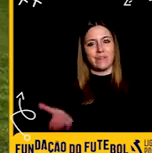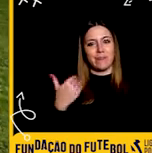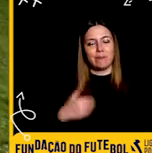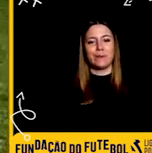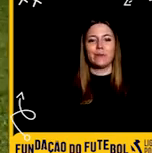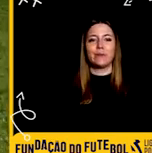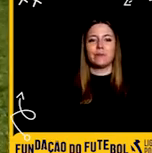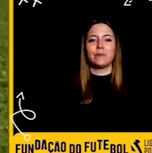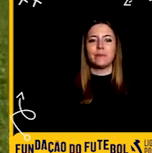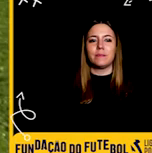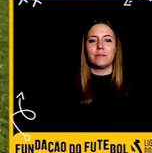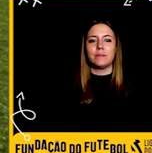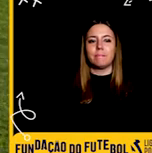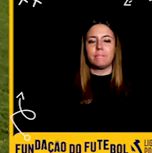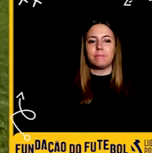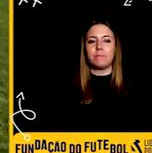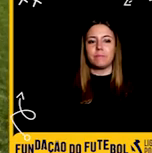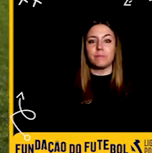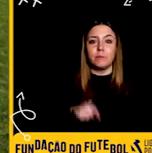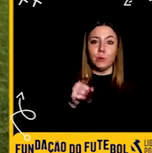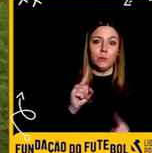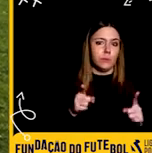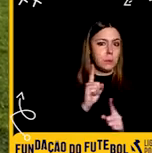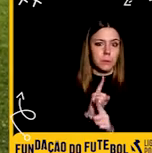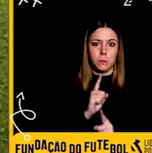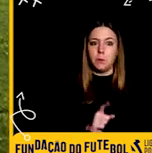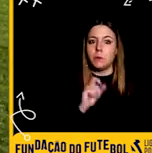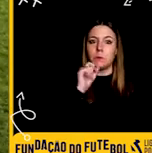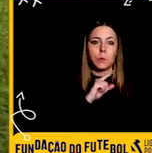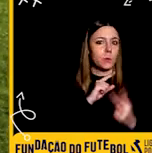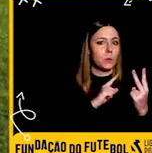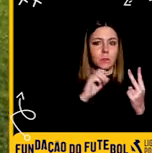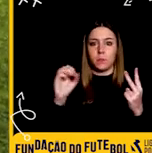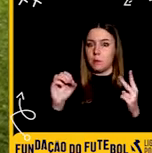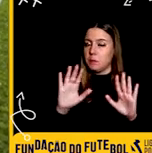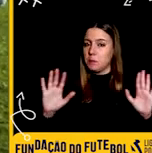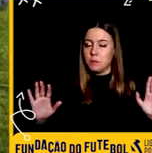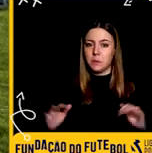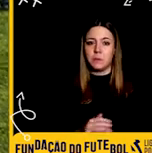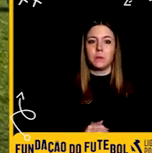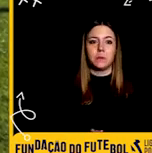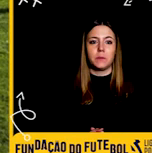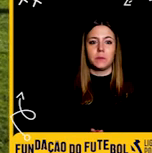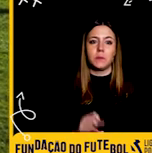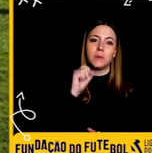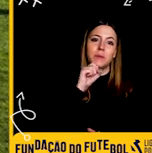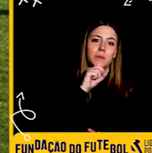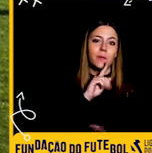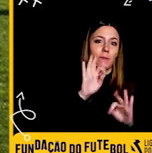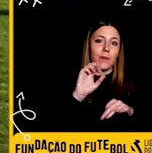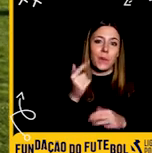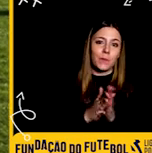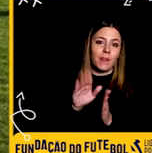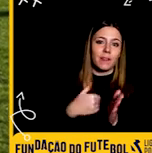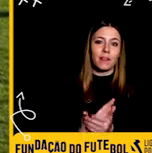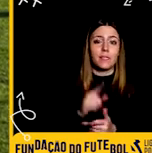Vamos a isso? Como é que é? Se marcares em... É sim, okay. Tu começas na mesma, podes fazer okay. O 2-0, não é? Ok. Posso matar o jogo ou dar-te uma